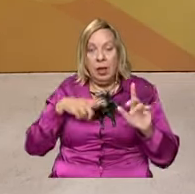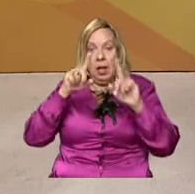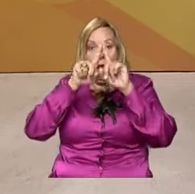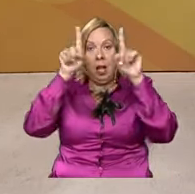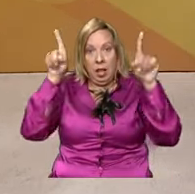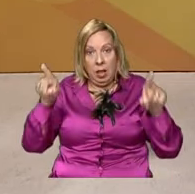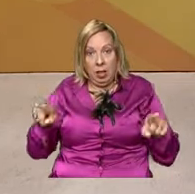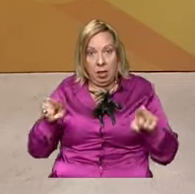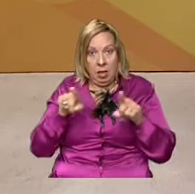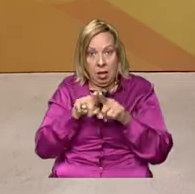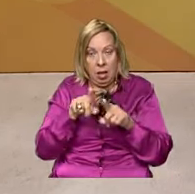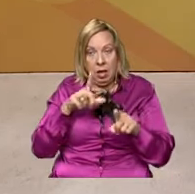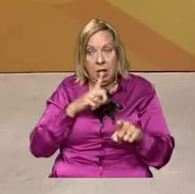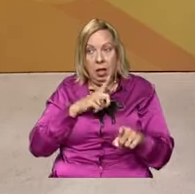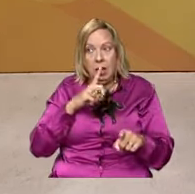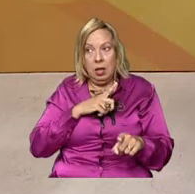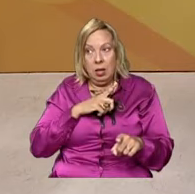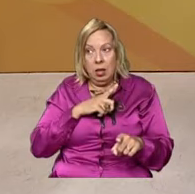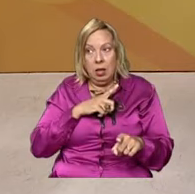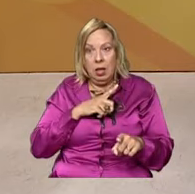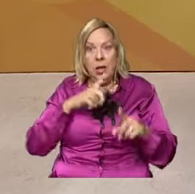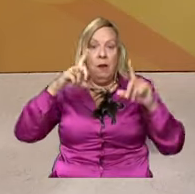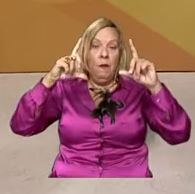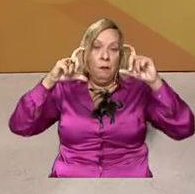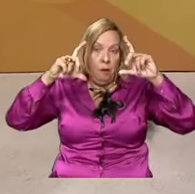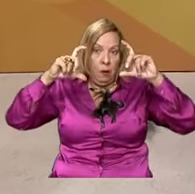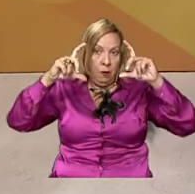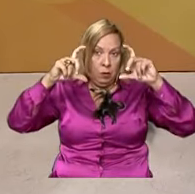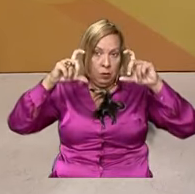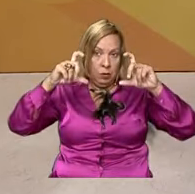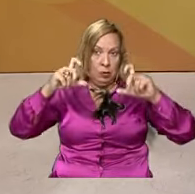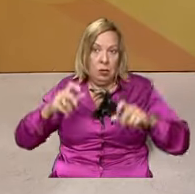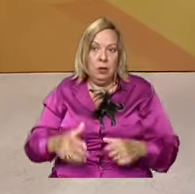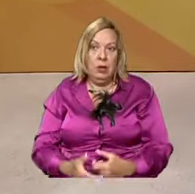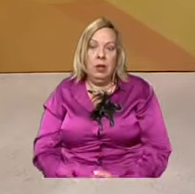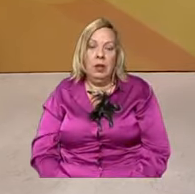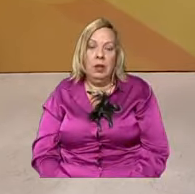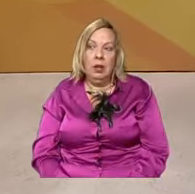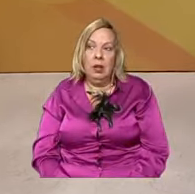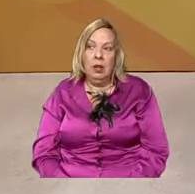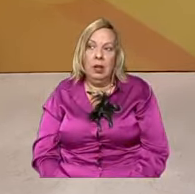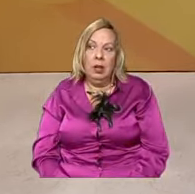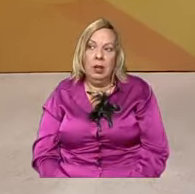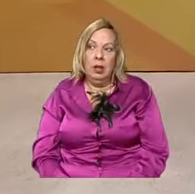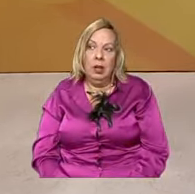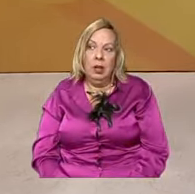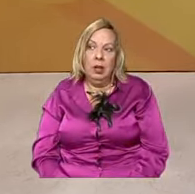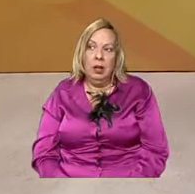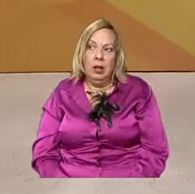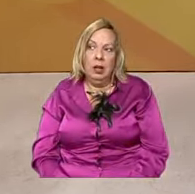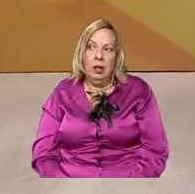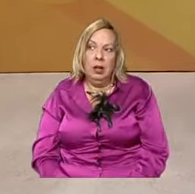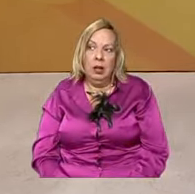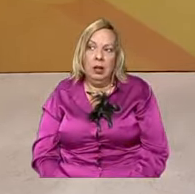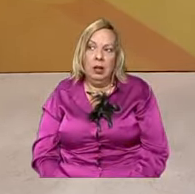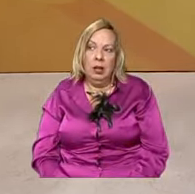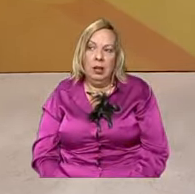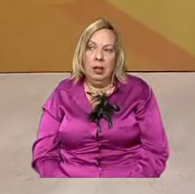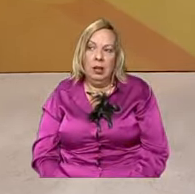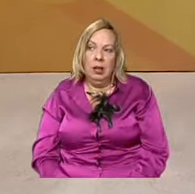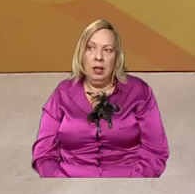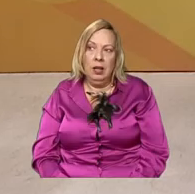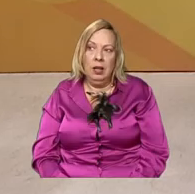lá do nosso, com a nossa foto, né? Isso. A foto já dos, tem a recepção dos, dos apresentadores. Né? Mas